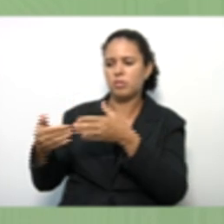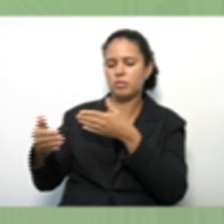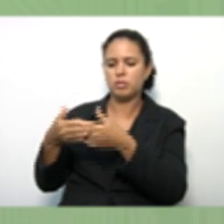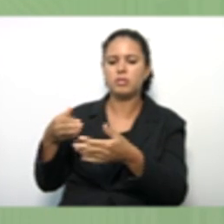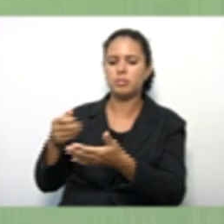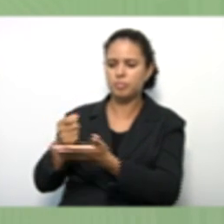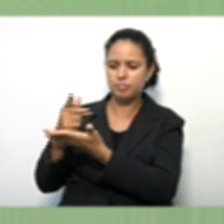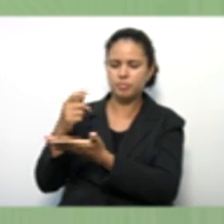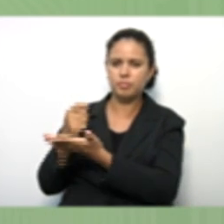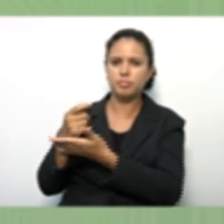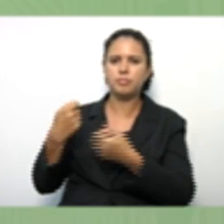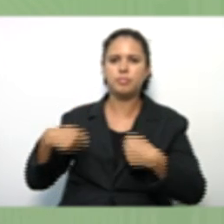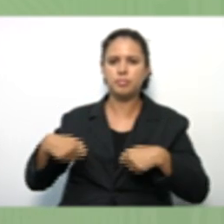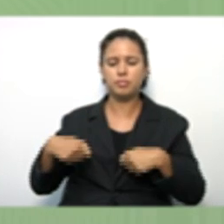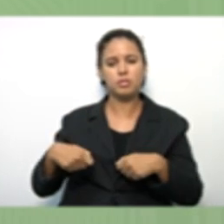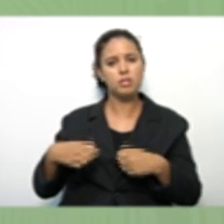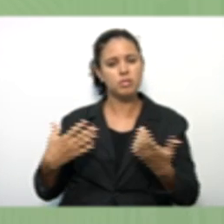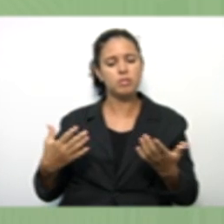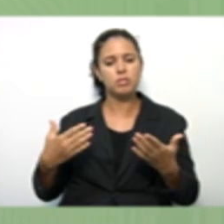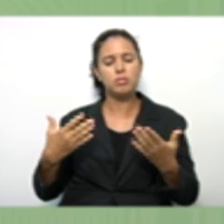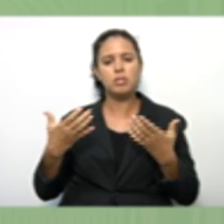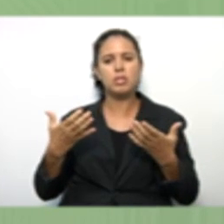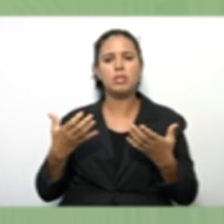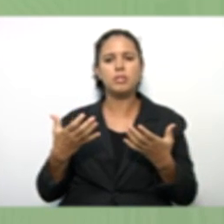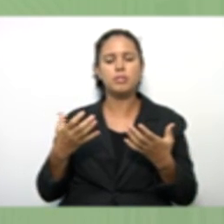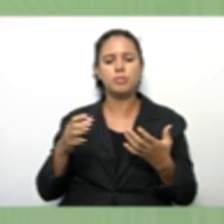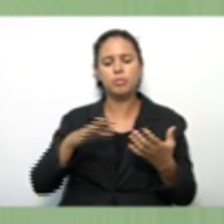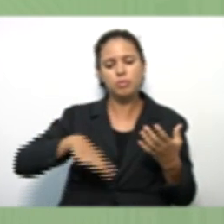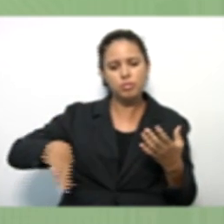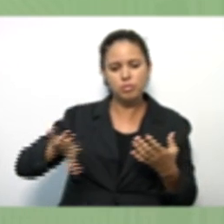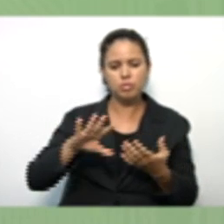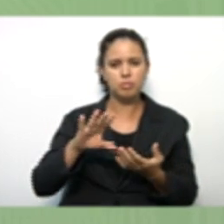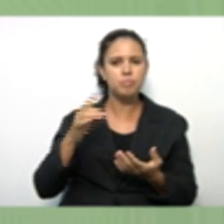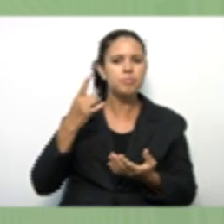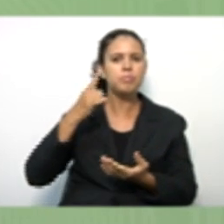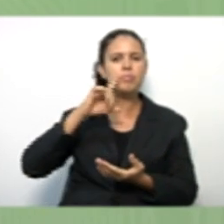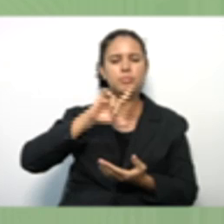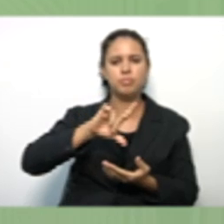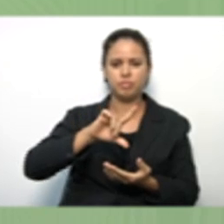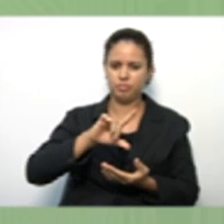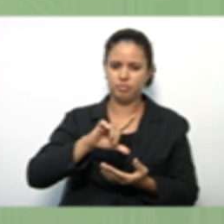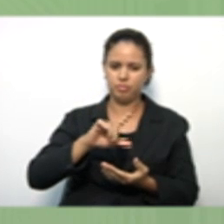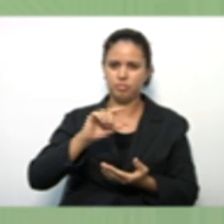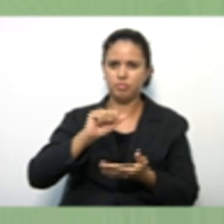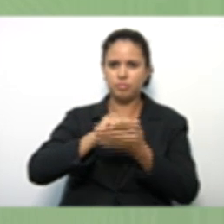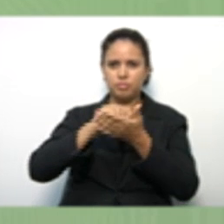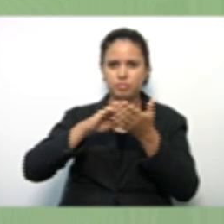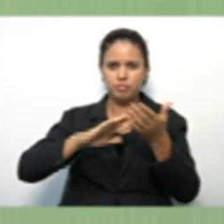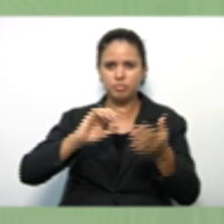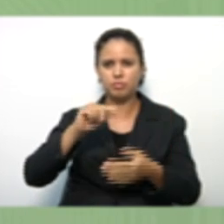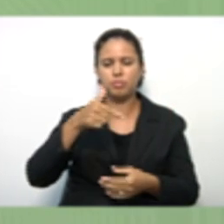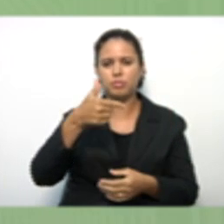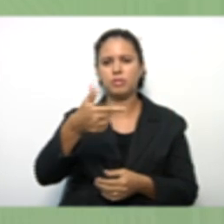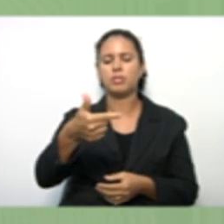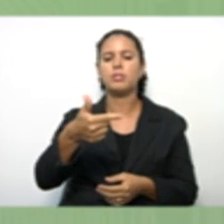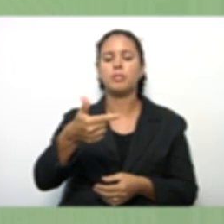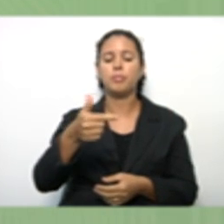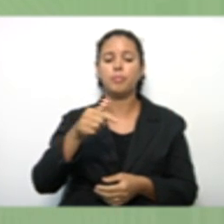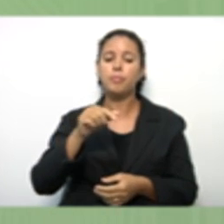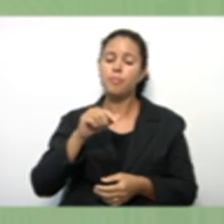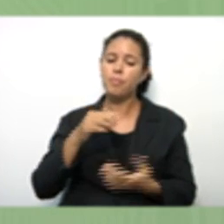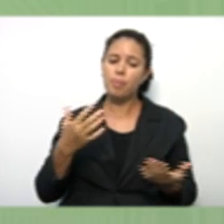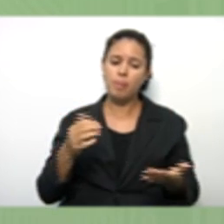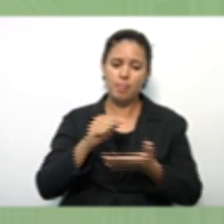acertado a questão 2. Okay. Mas, professora, é importante nós ressaltarmos essa questão 2, né? O patrimônio das